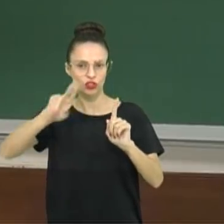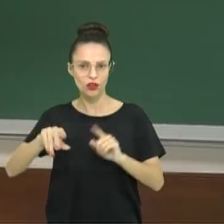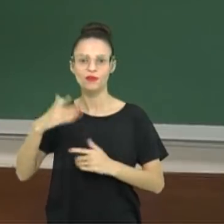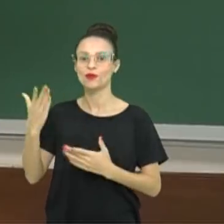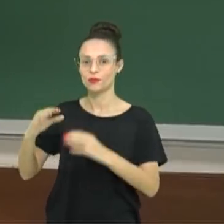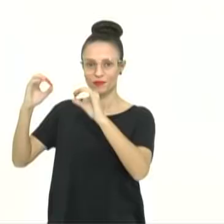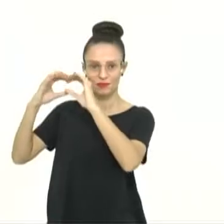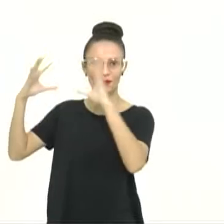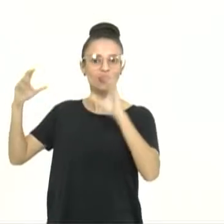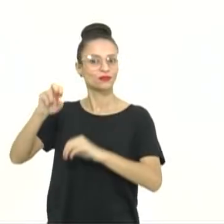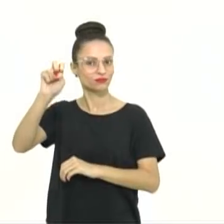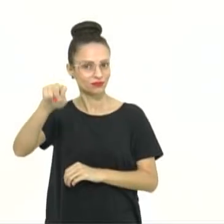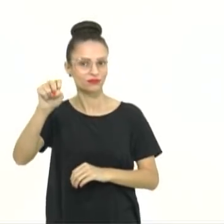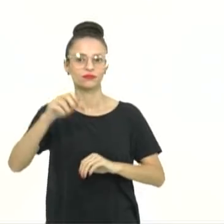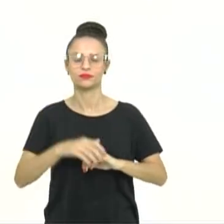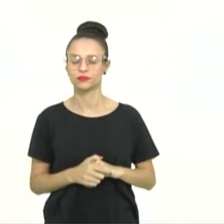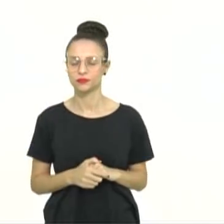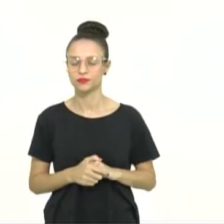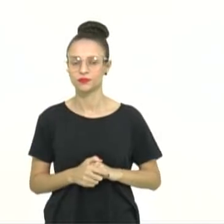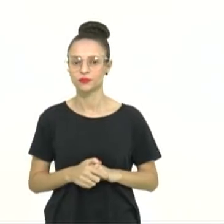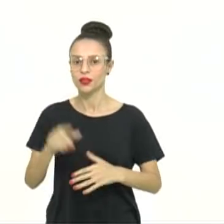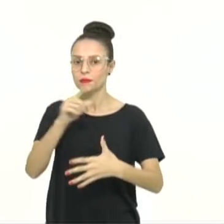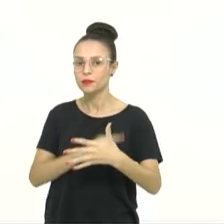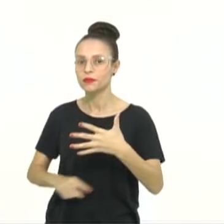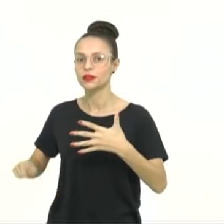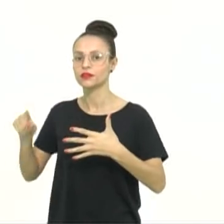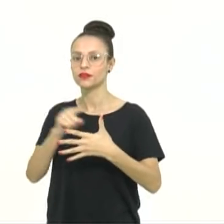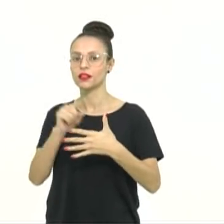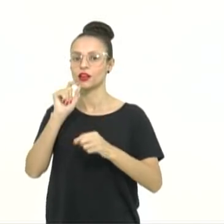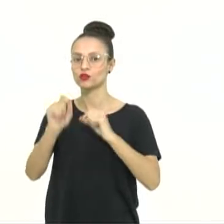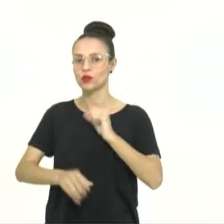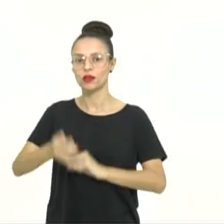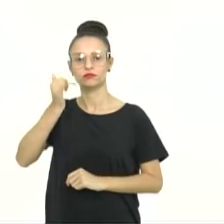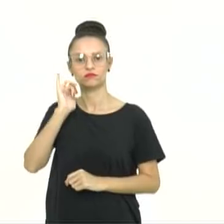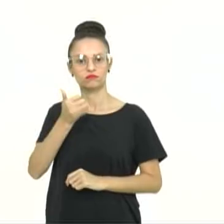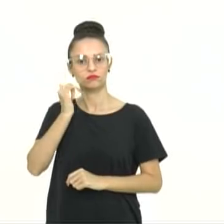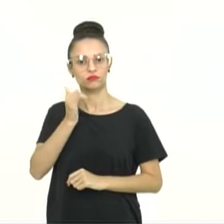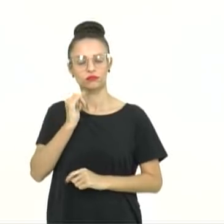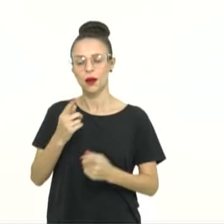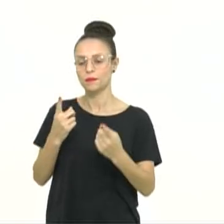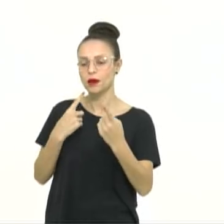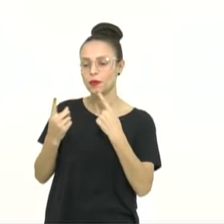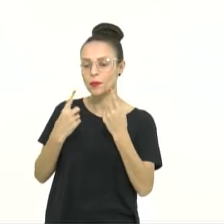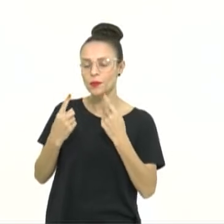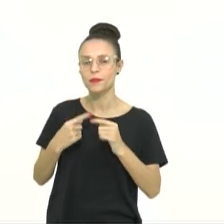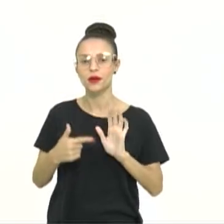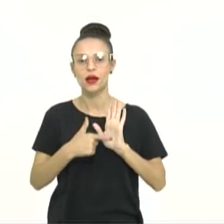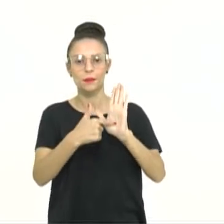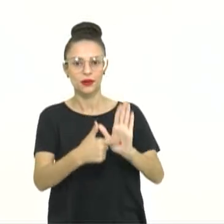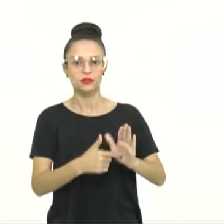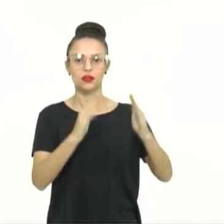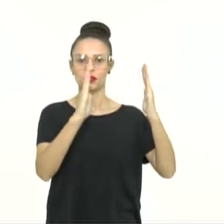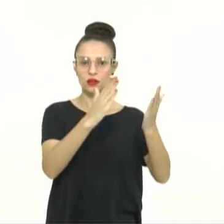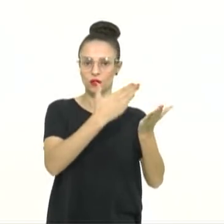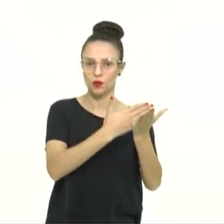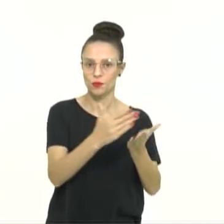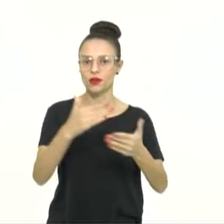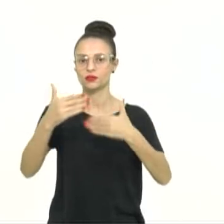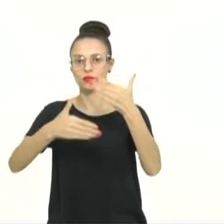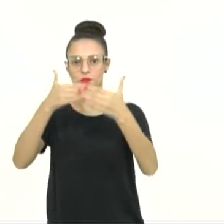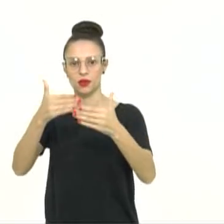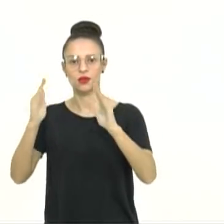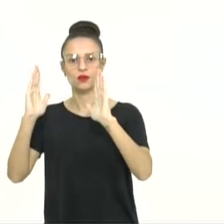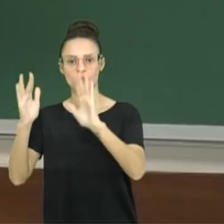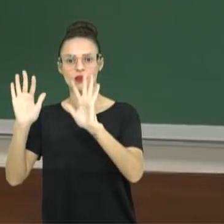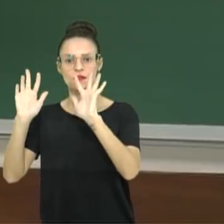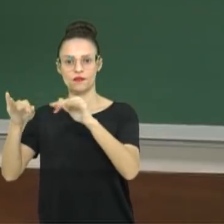Sim. Privilegiar o tipo textual narrativo nos diálogos, apresentando começo, meio e